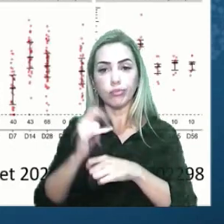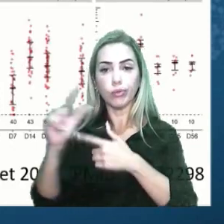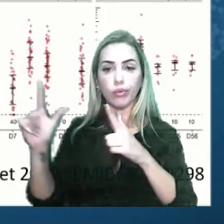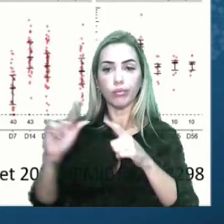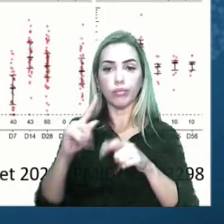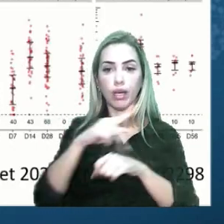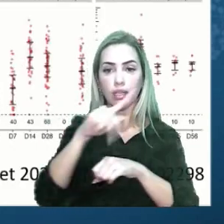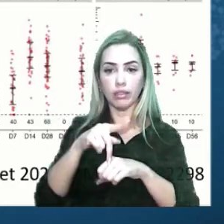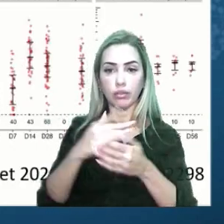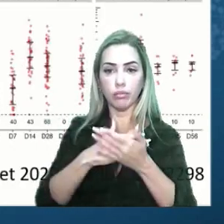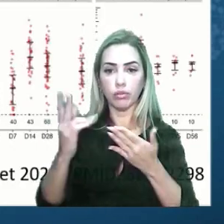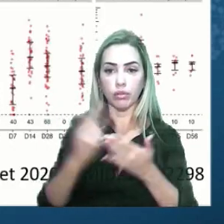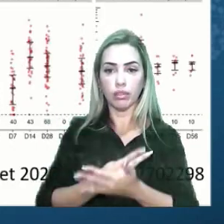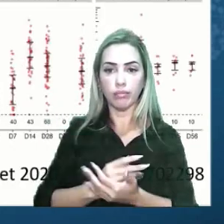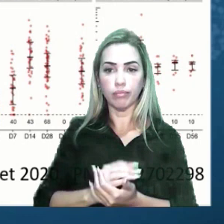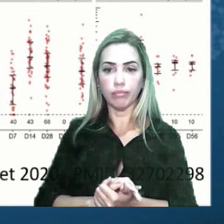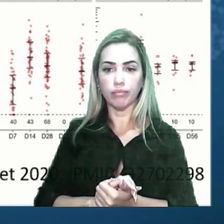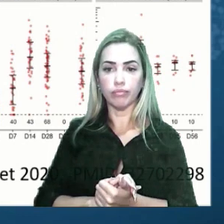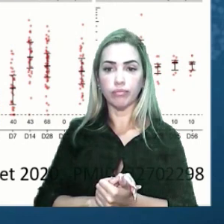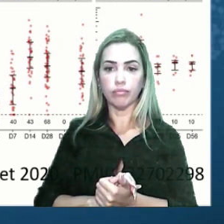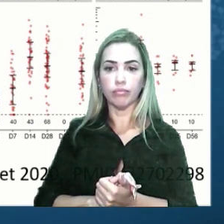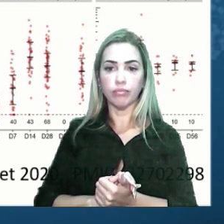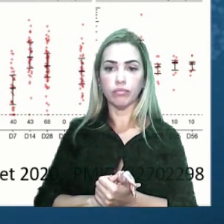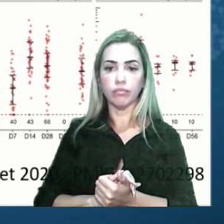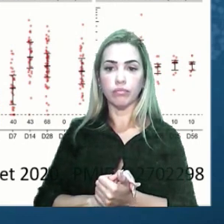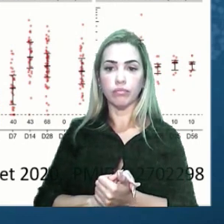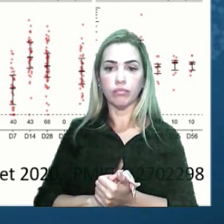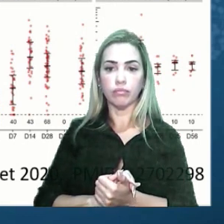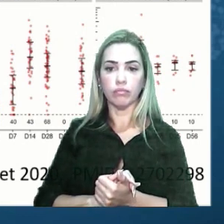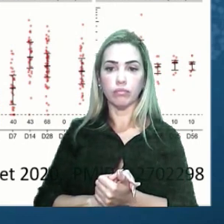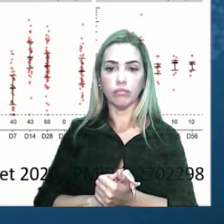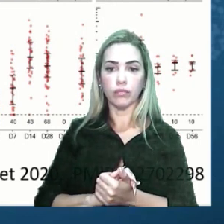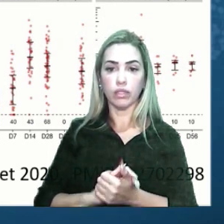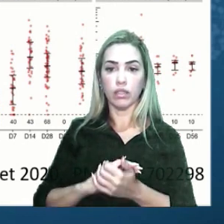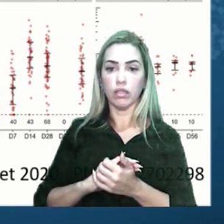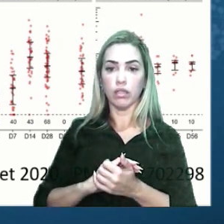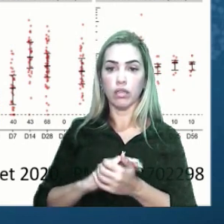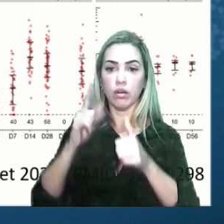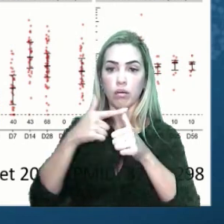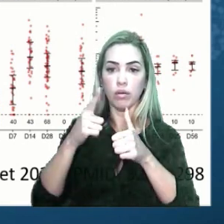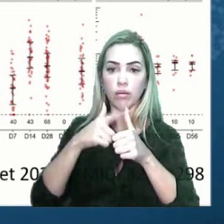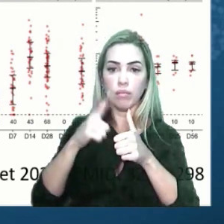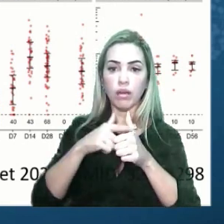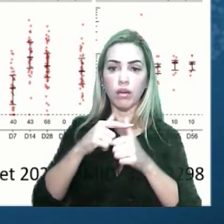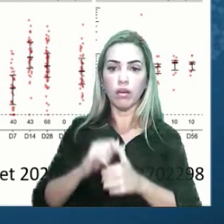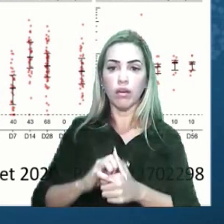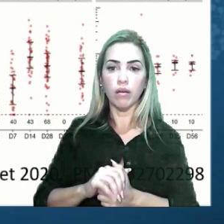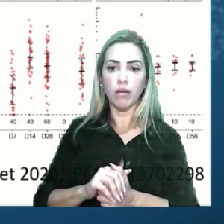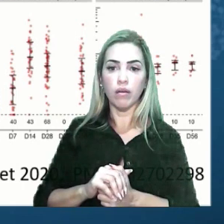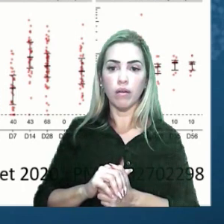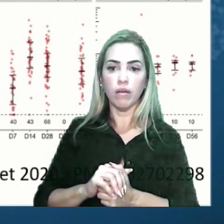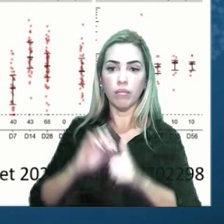começaram a acontecer. Os primeiros dados que a gente teve dos ensaios